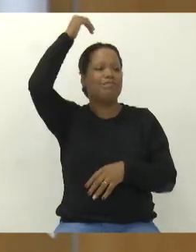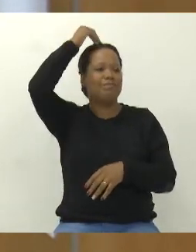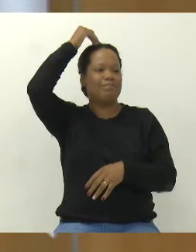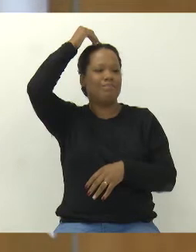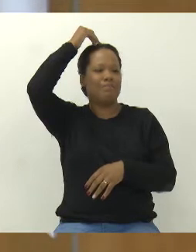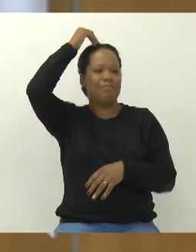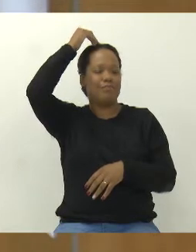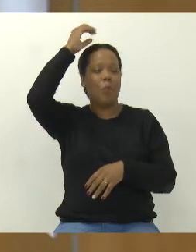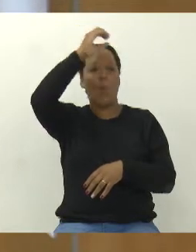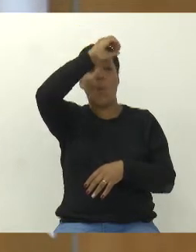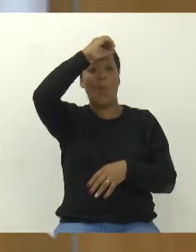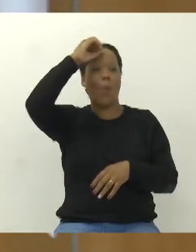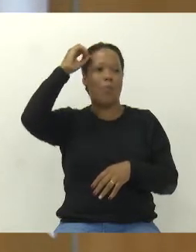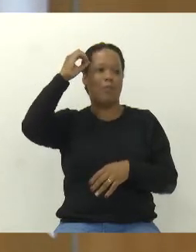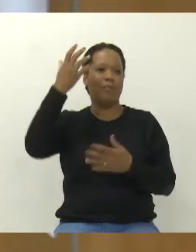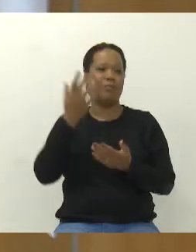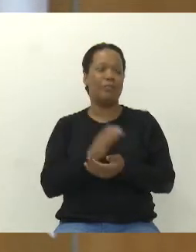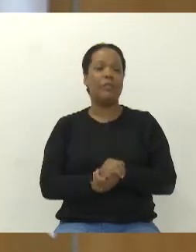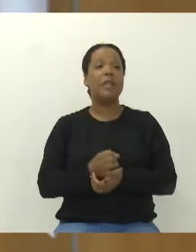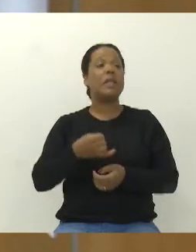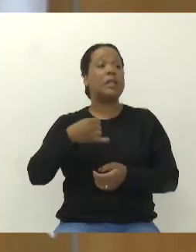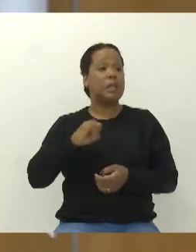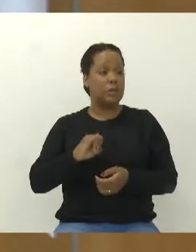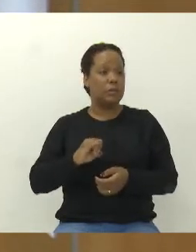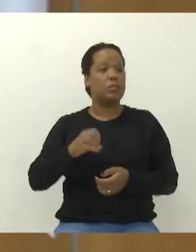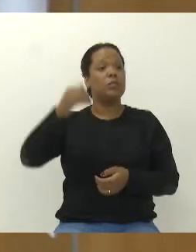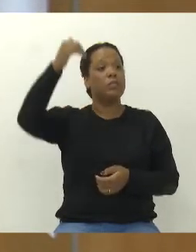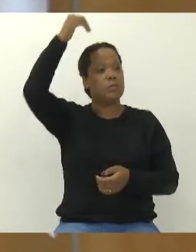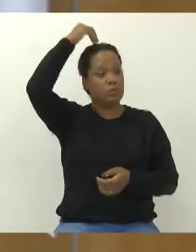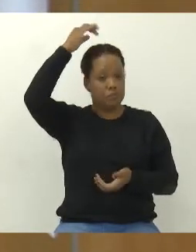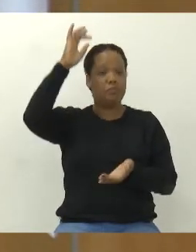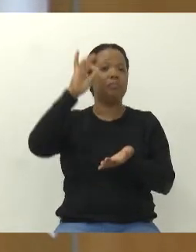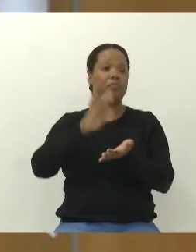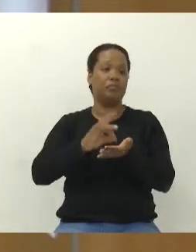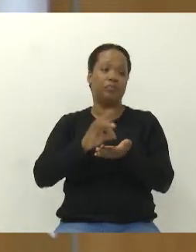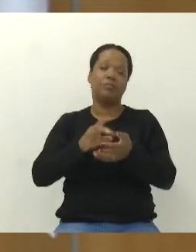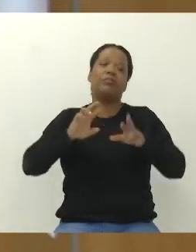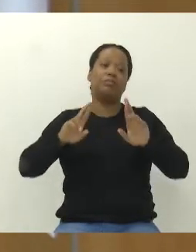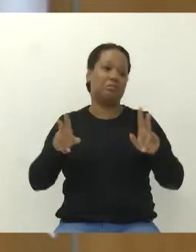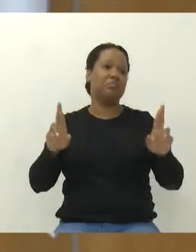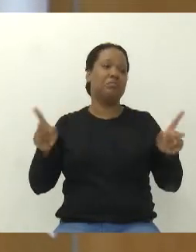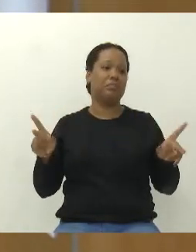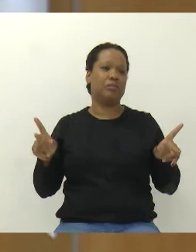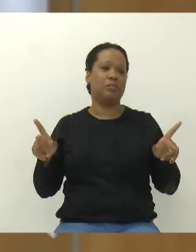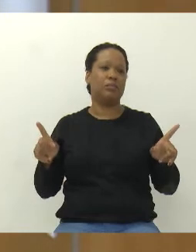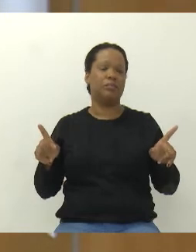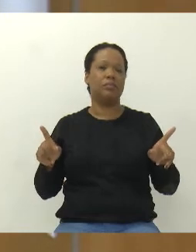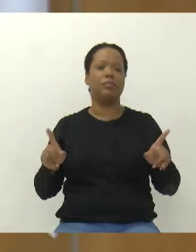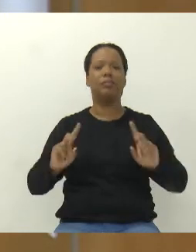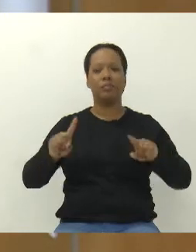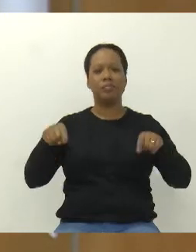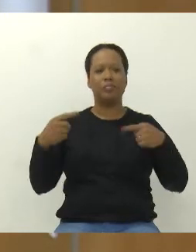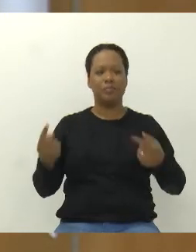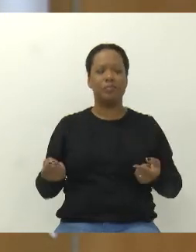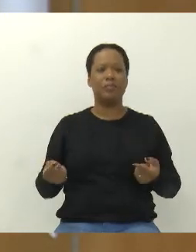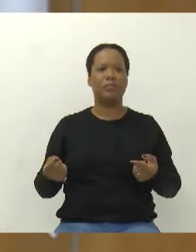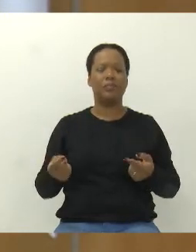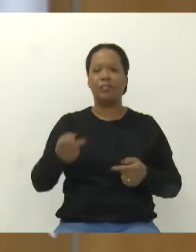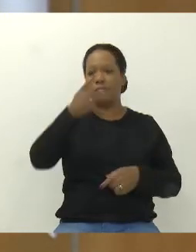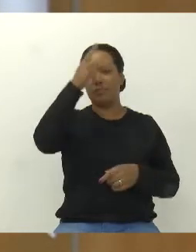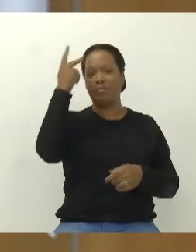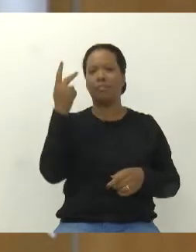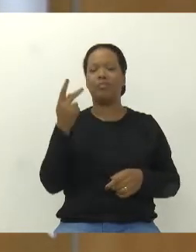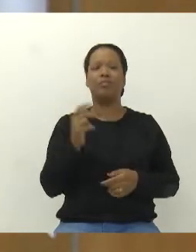E quando tiver a culpa, e assim for apontado, aí é uma outra história. Mas a pior coisa que tem é a gente fazer um